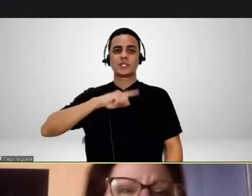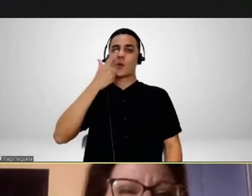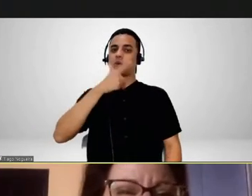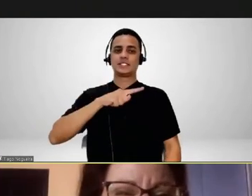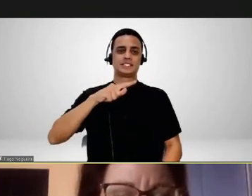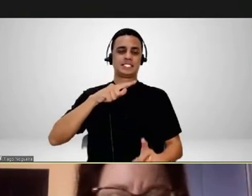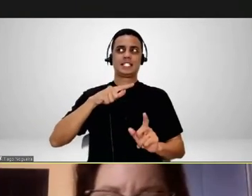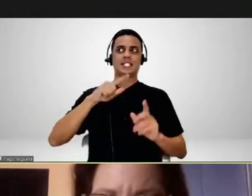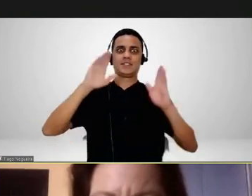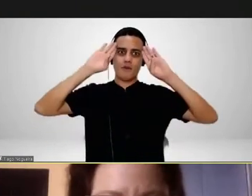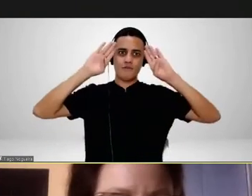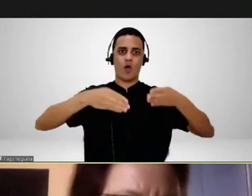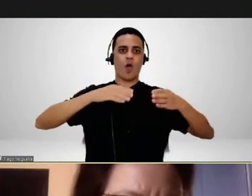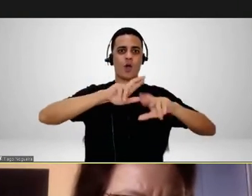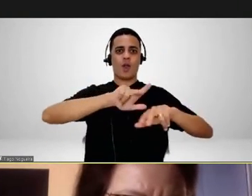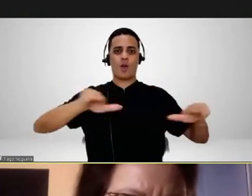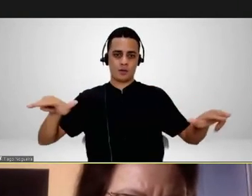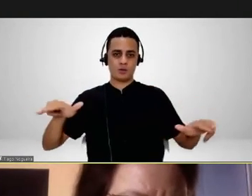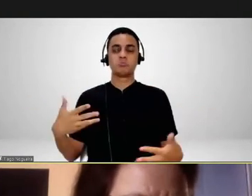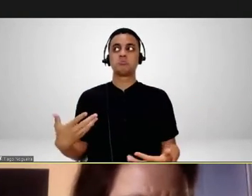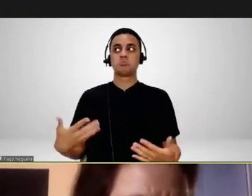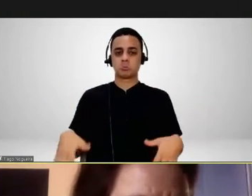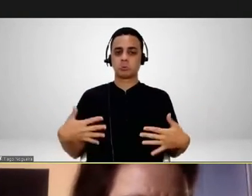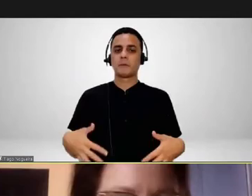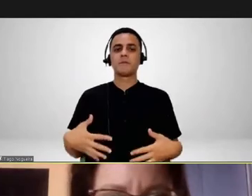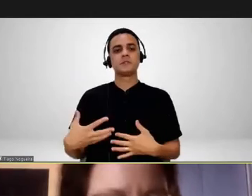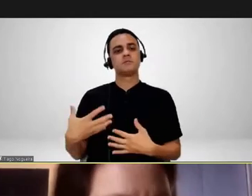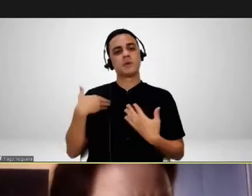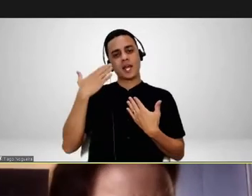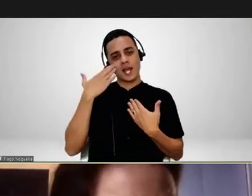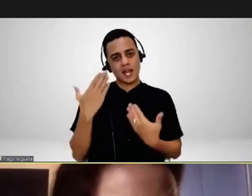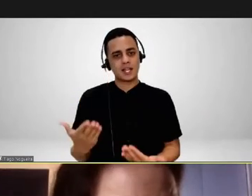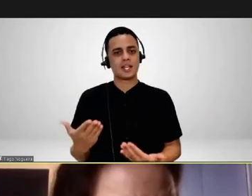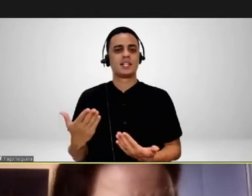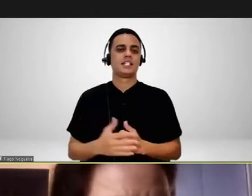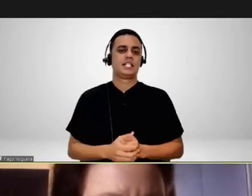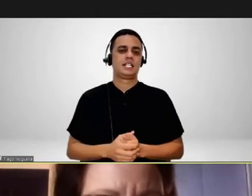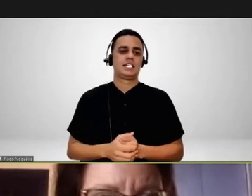né? Então, eu fico muito agradecida pela